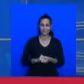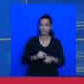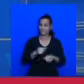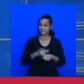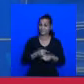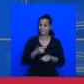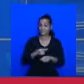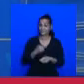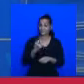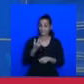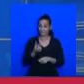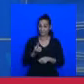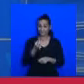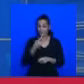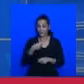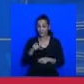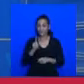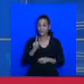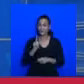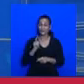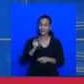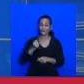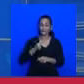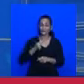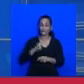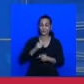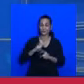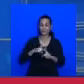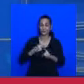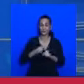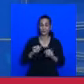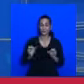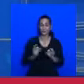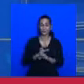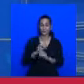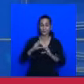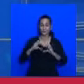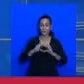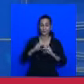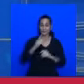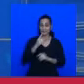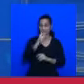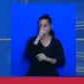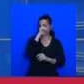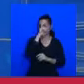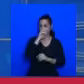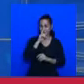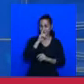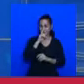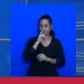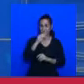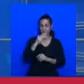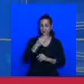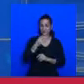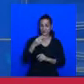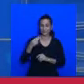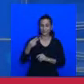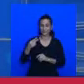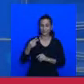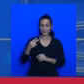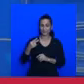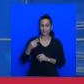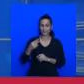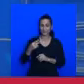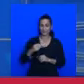E agora o sexto e último número do segundo sorteio da dupla cena, bola amarela, número 32. Amarela,